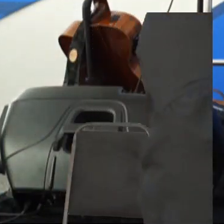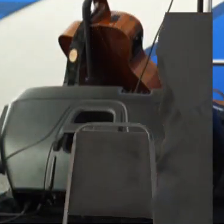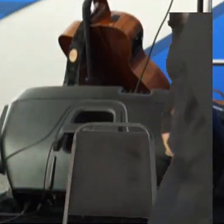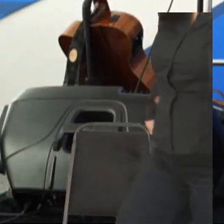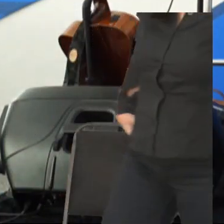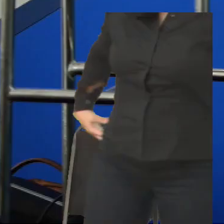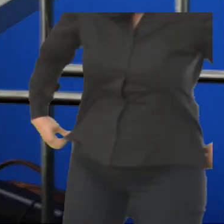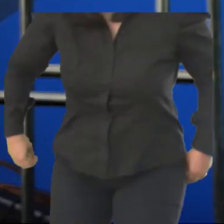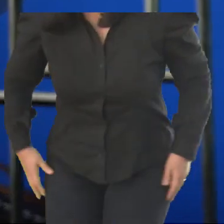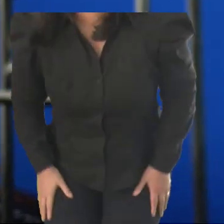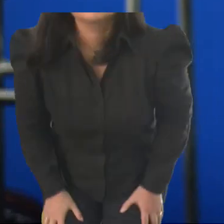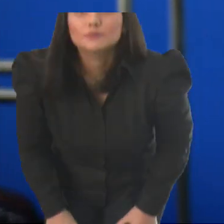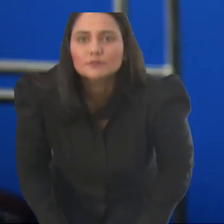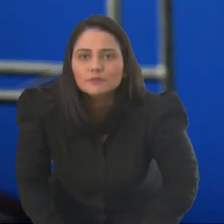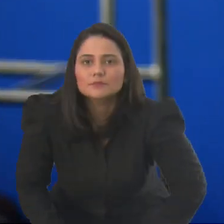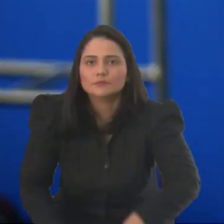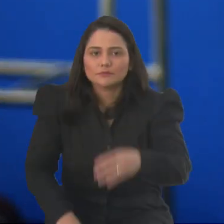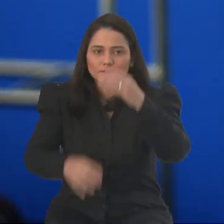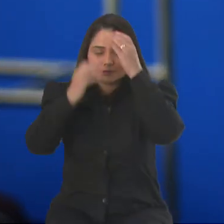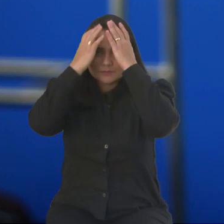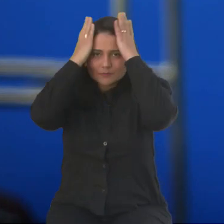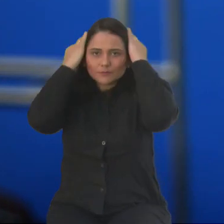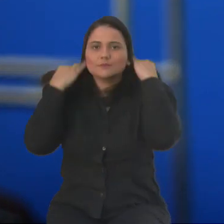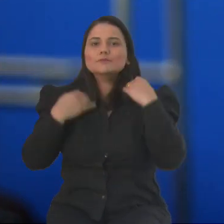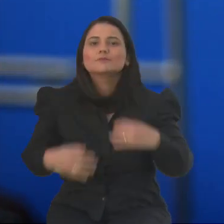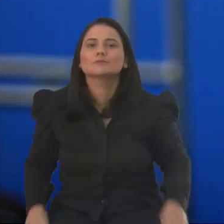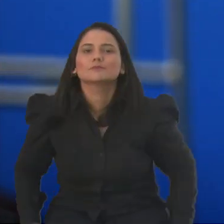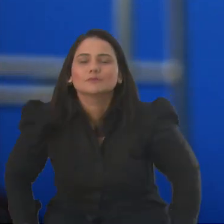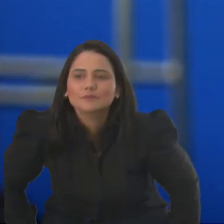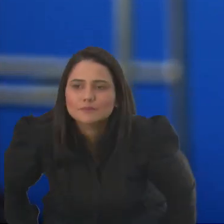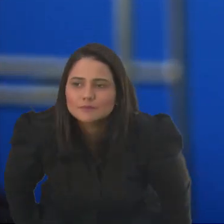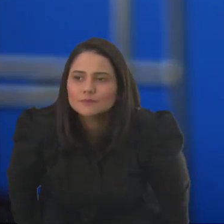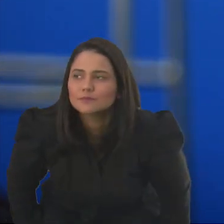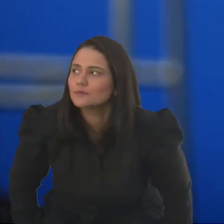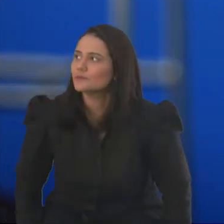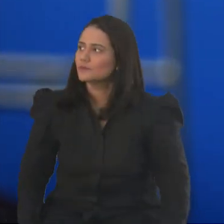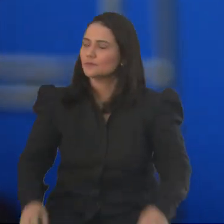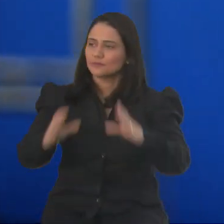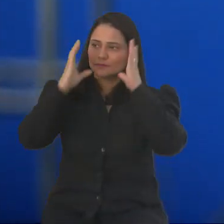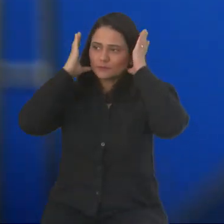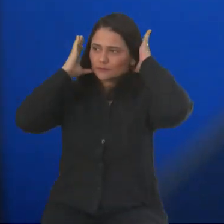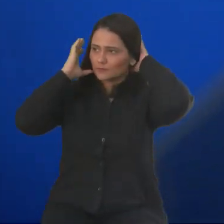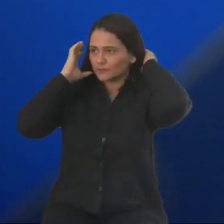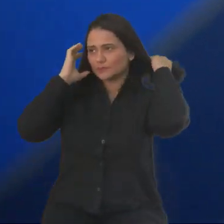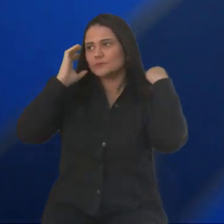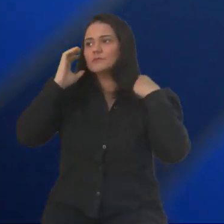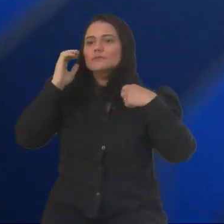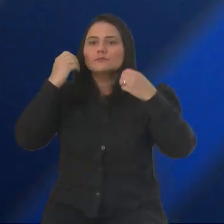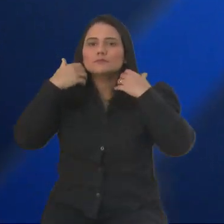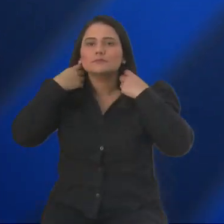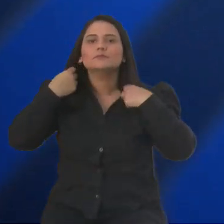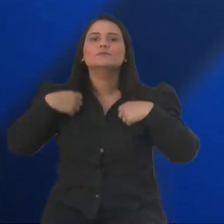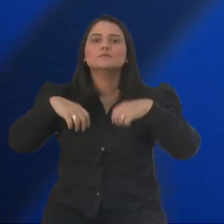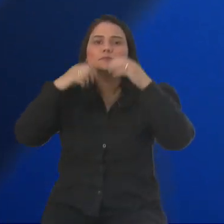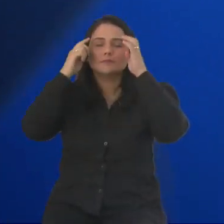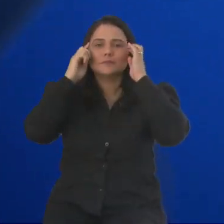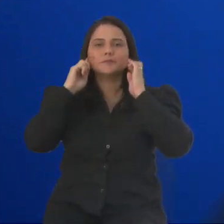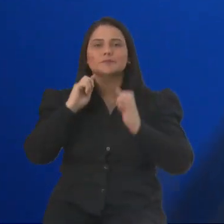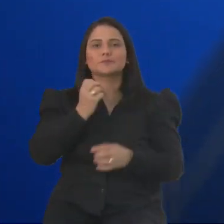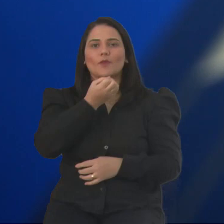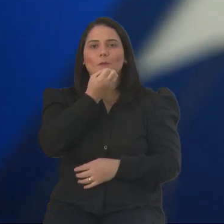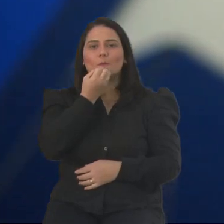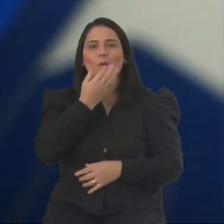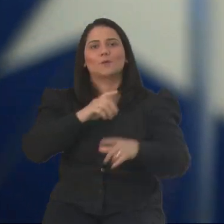Bom dia. Que alegria, que honra estar aqui num evento que é tão lindo, preparado com